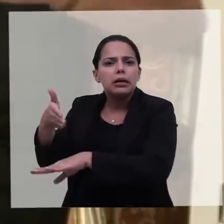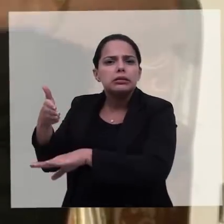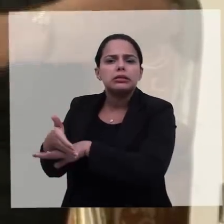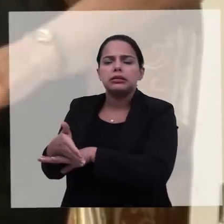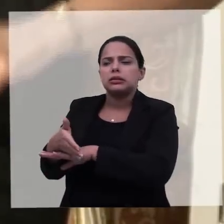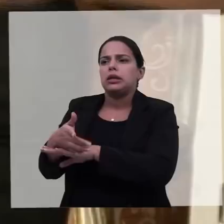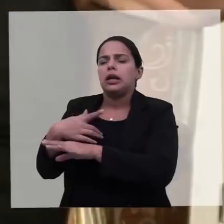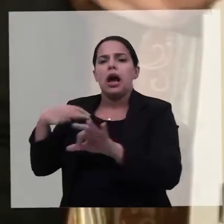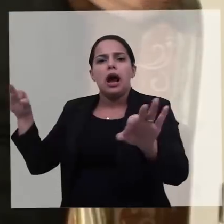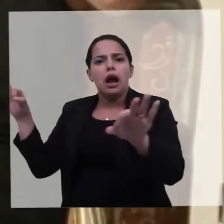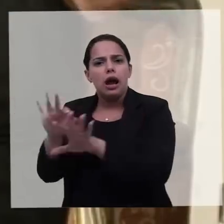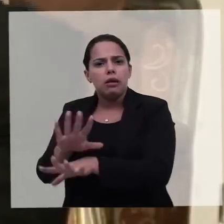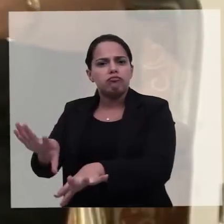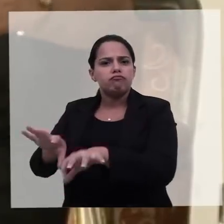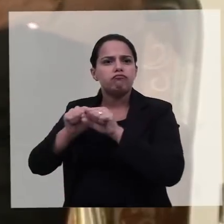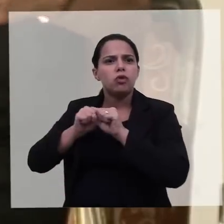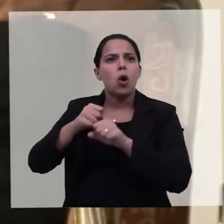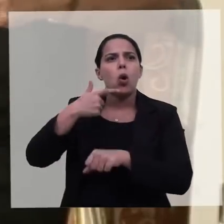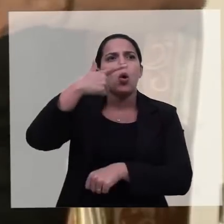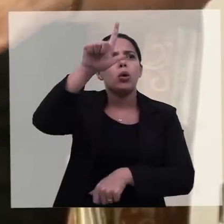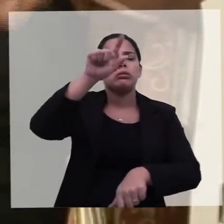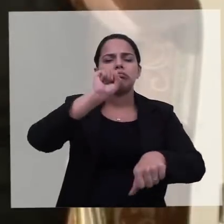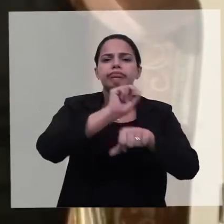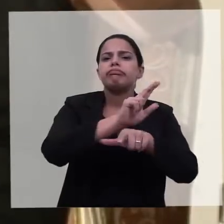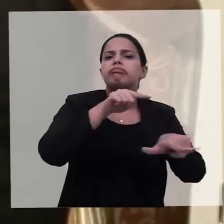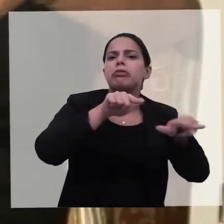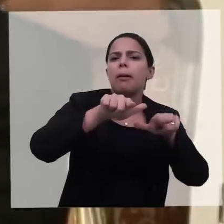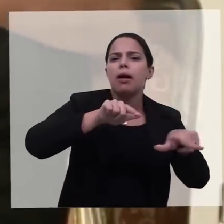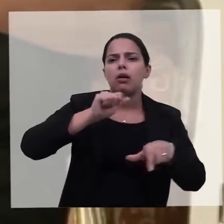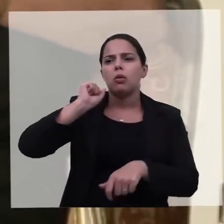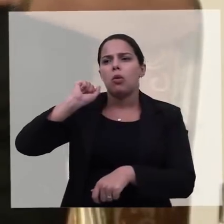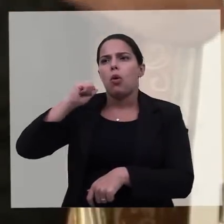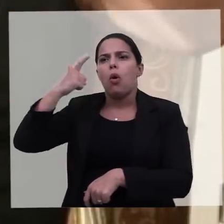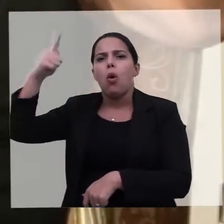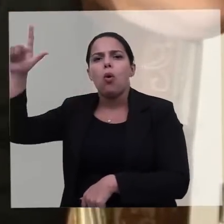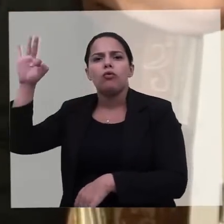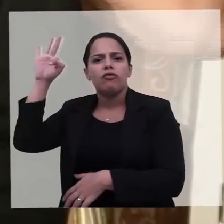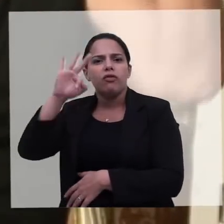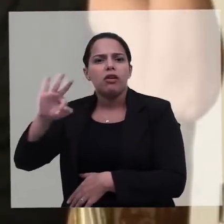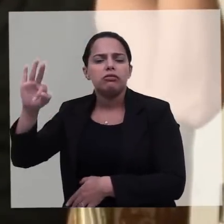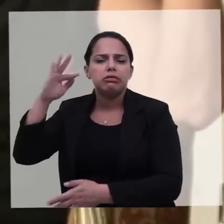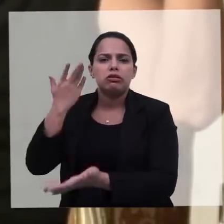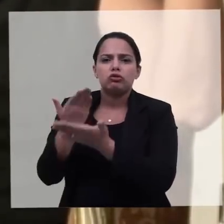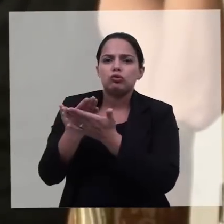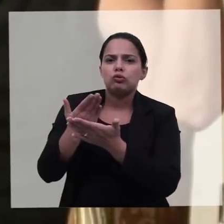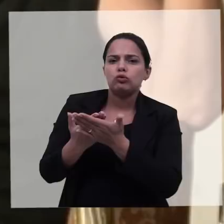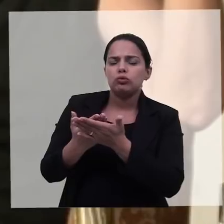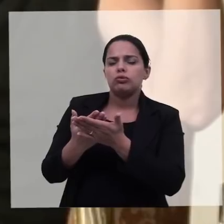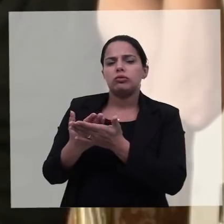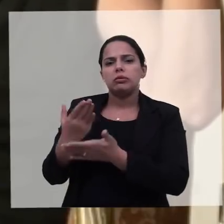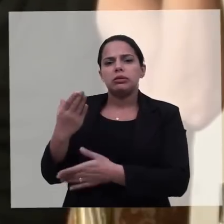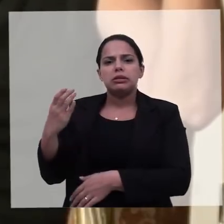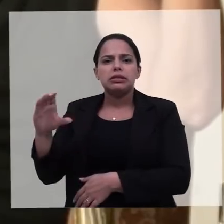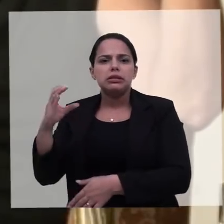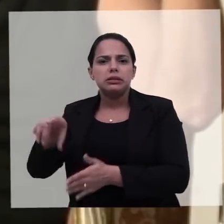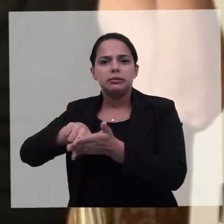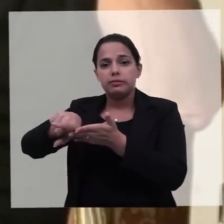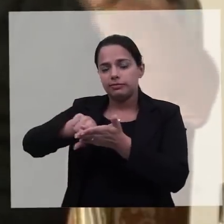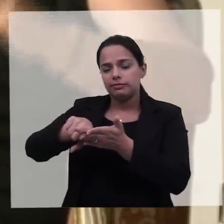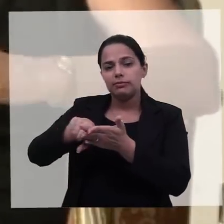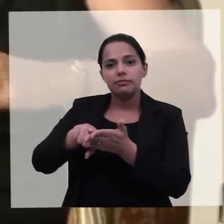que se envolvem ali e depois segue caminho, uns caem no mercado de trabalho, outros buscam a